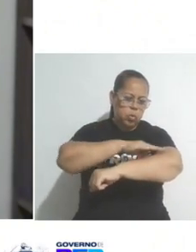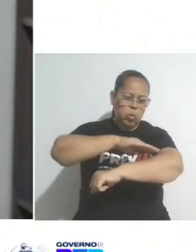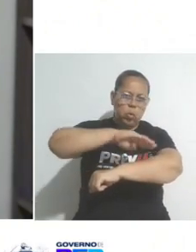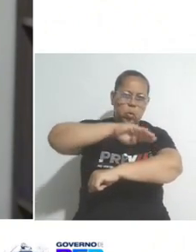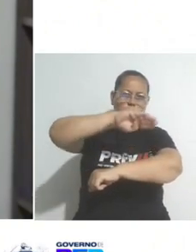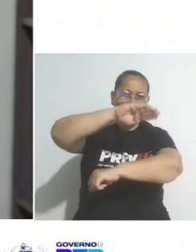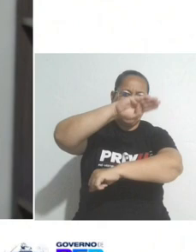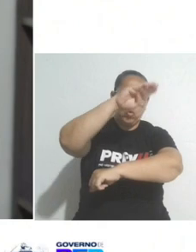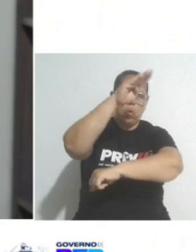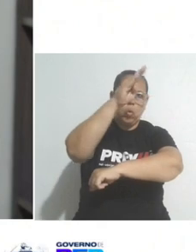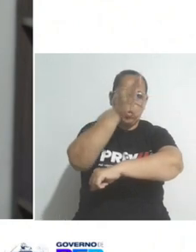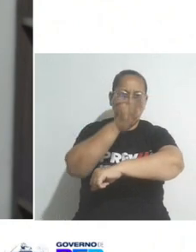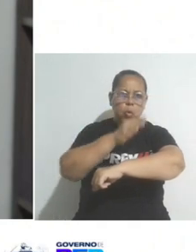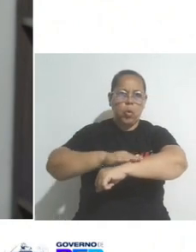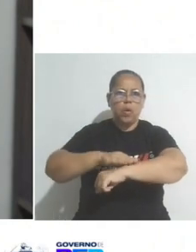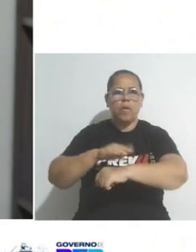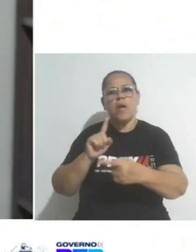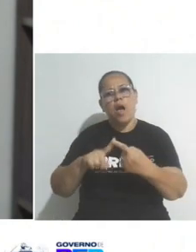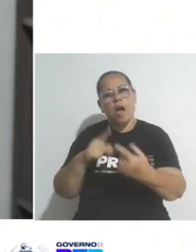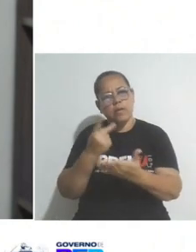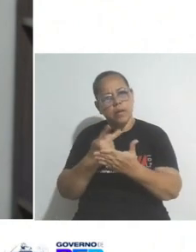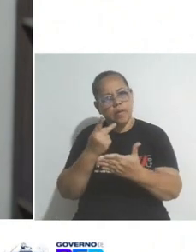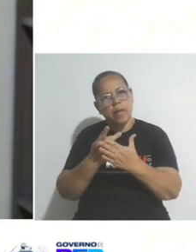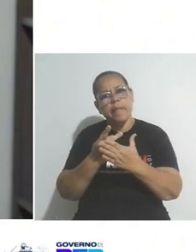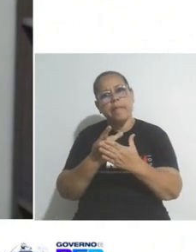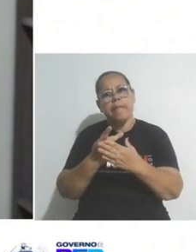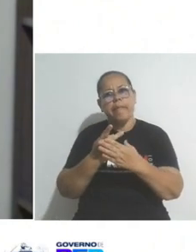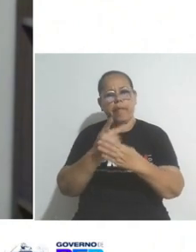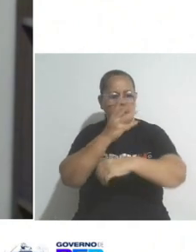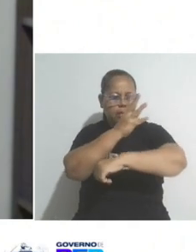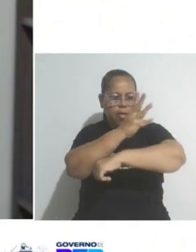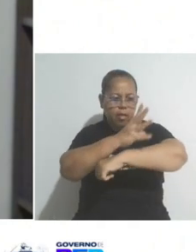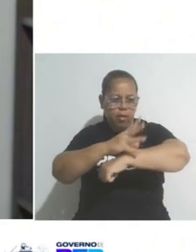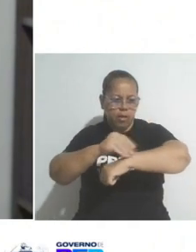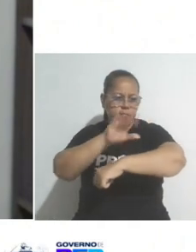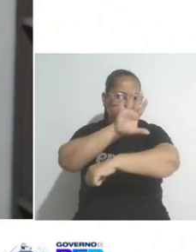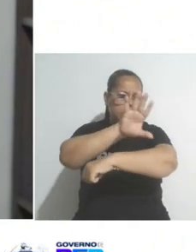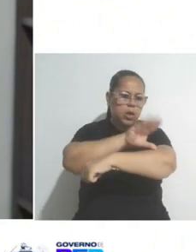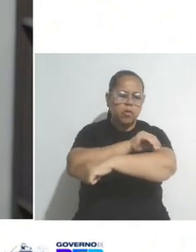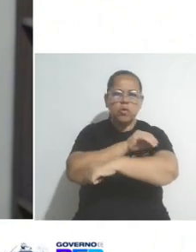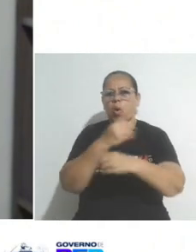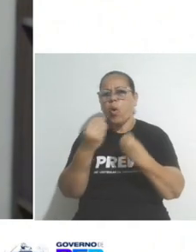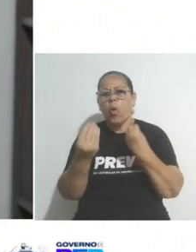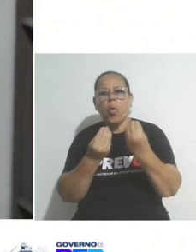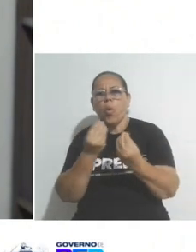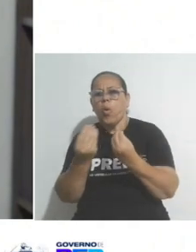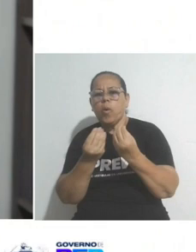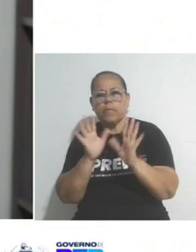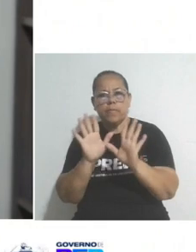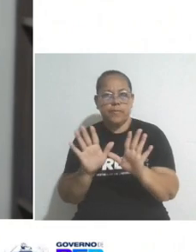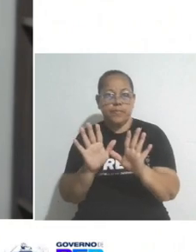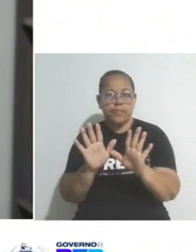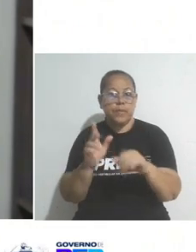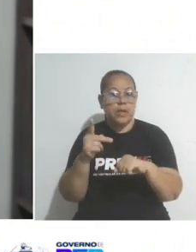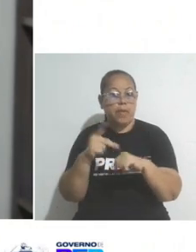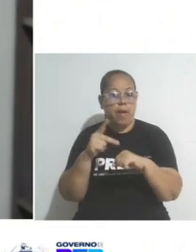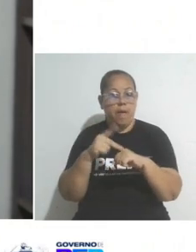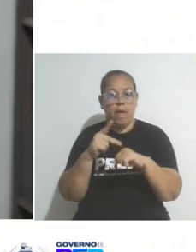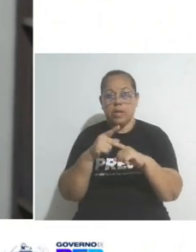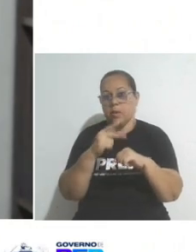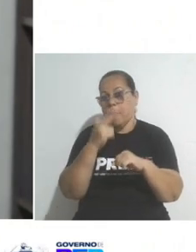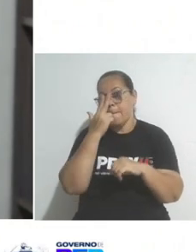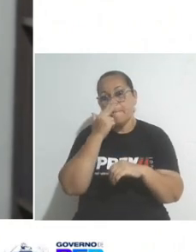ele vai ocorrer também por erosão diferencial o que é erosão diferencial é quando as rochas do